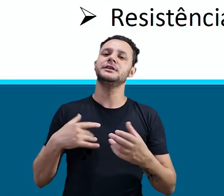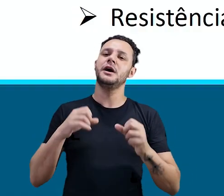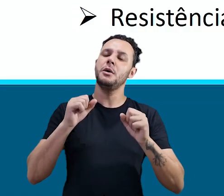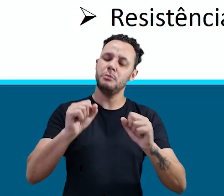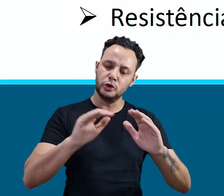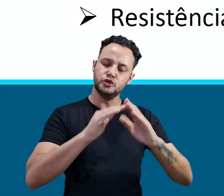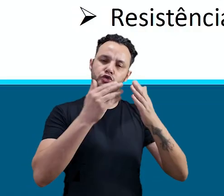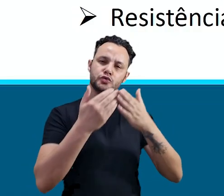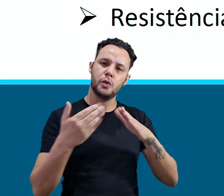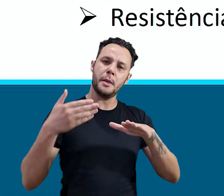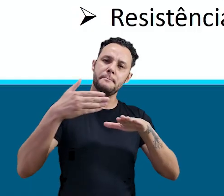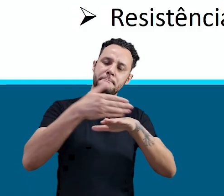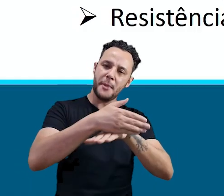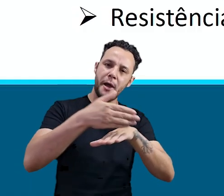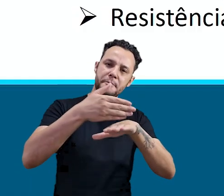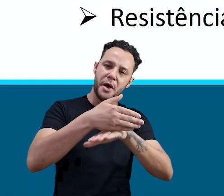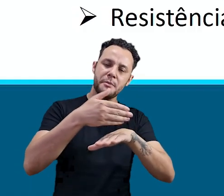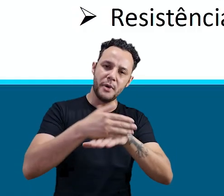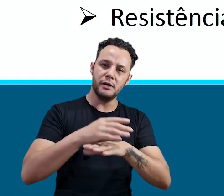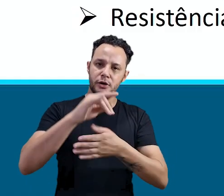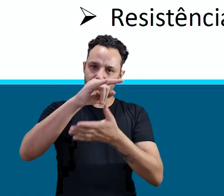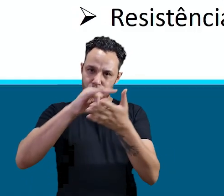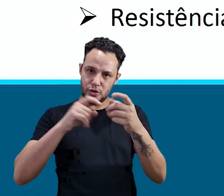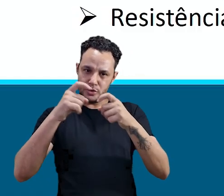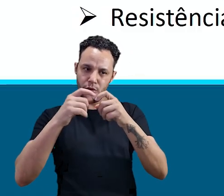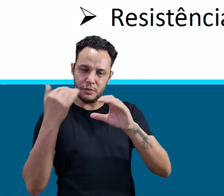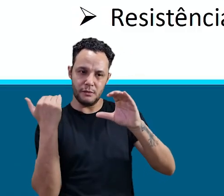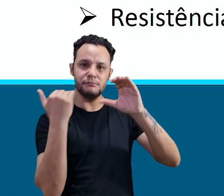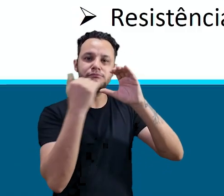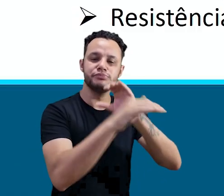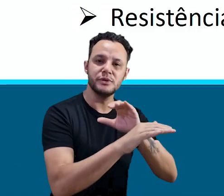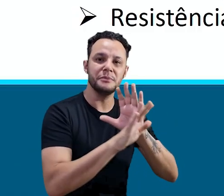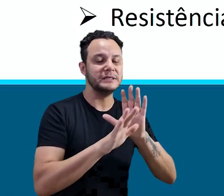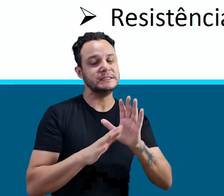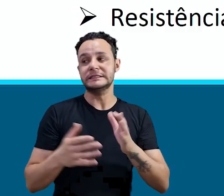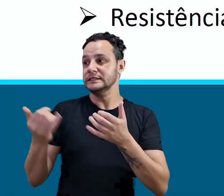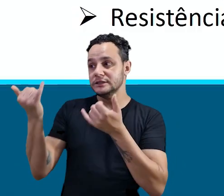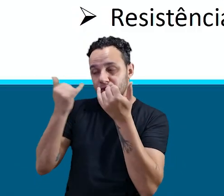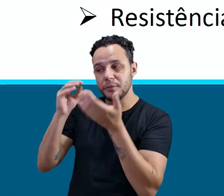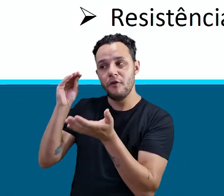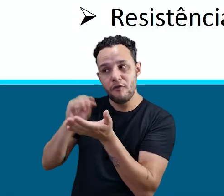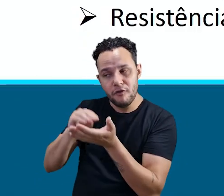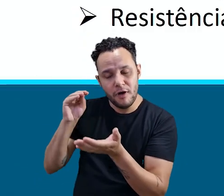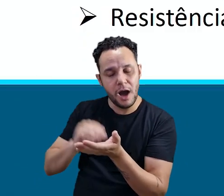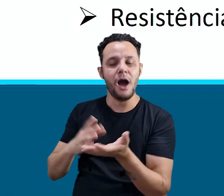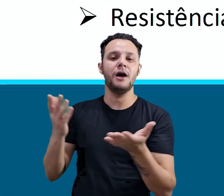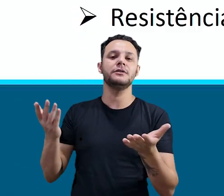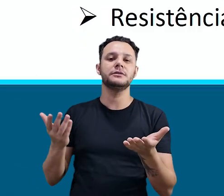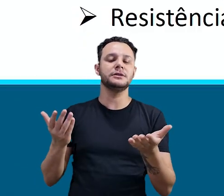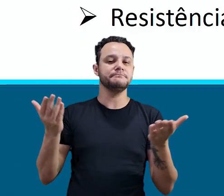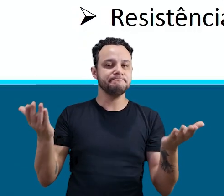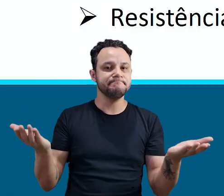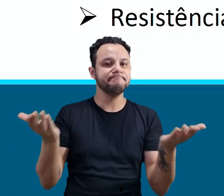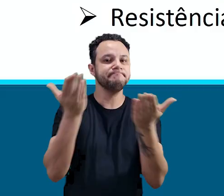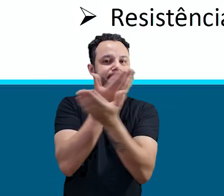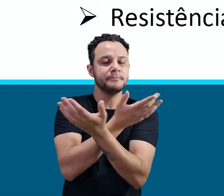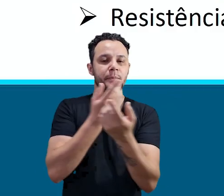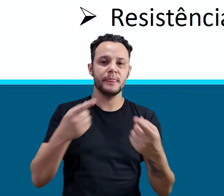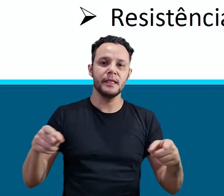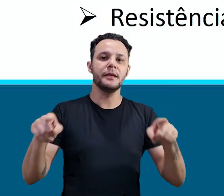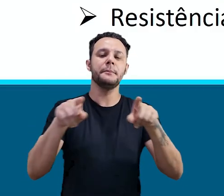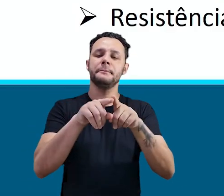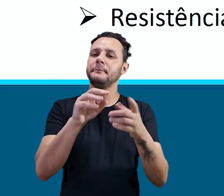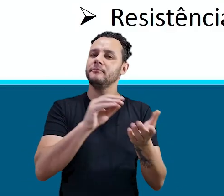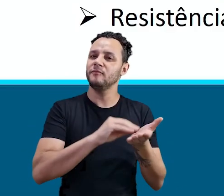criança, que às vezes vão mandar um relatório, mas não vem a informação, a gente não troca, a gente tem que pedir lá, vir cá, né?